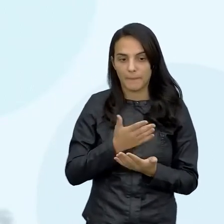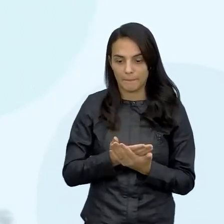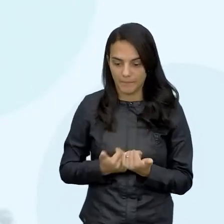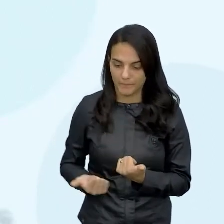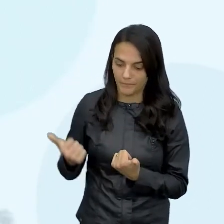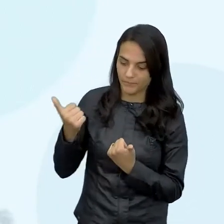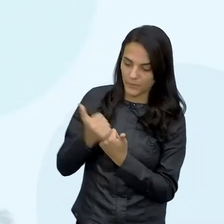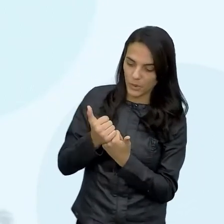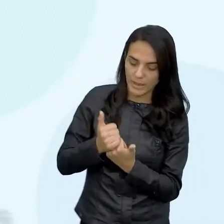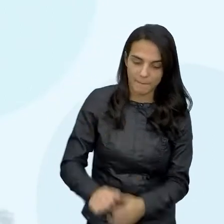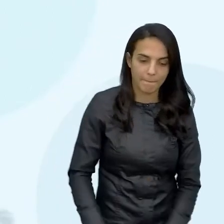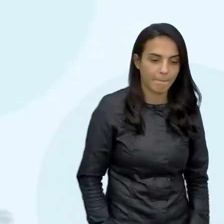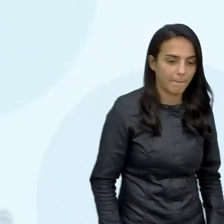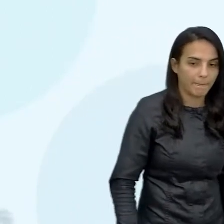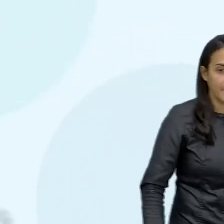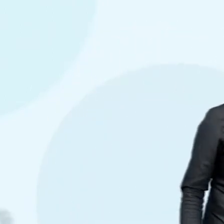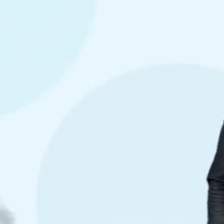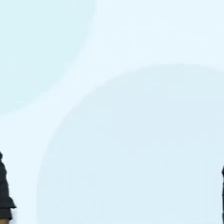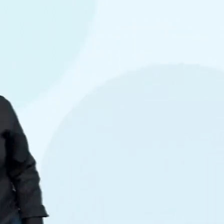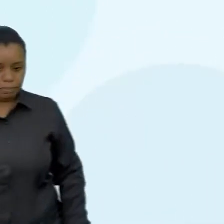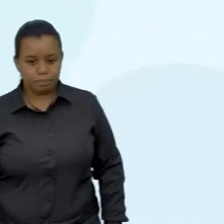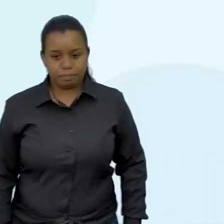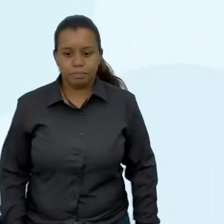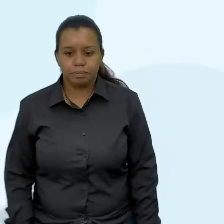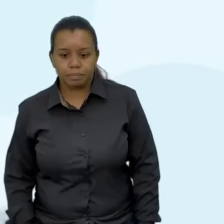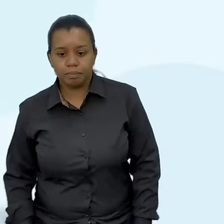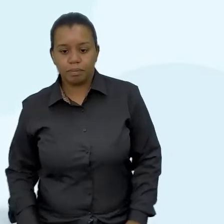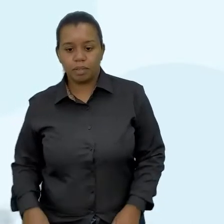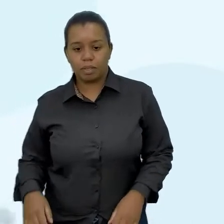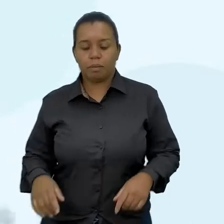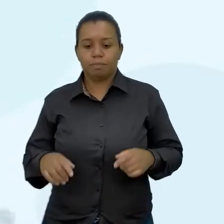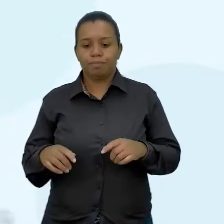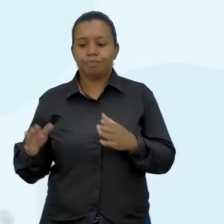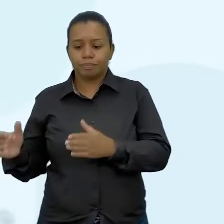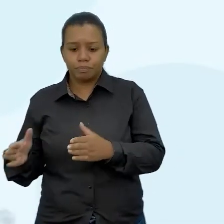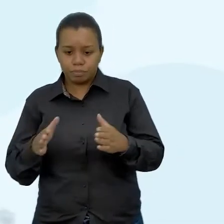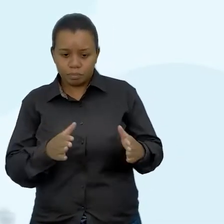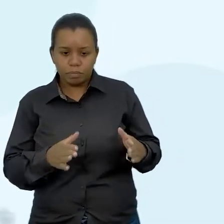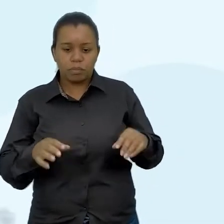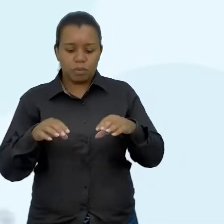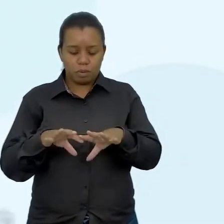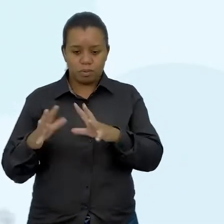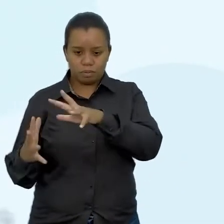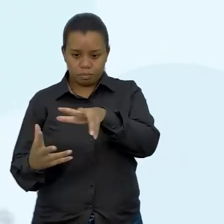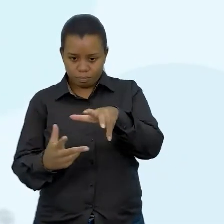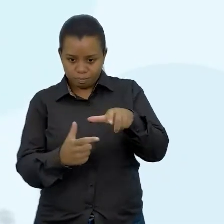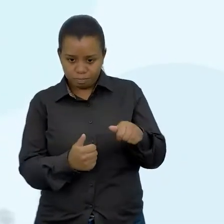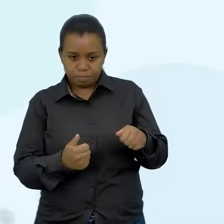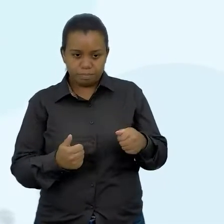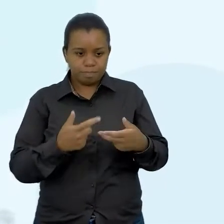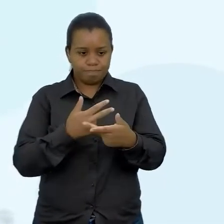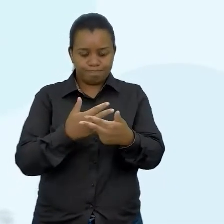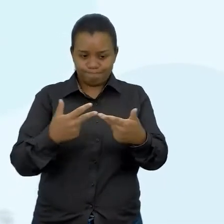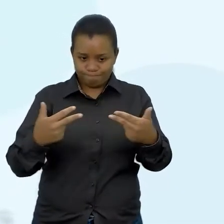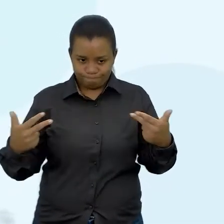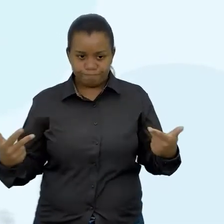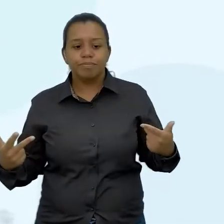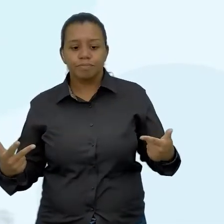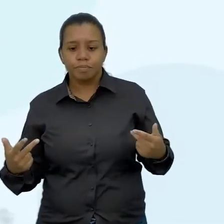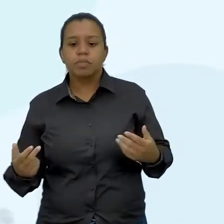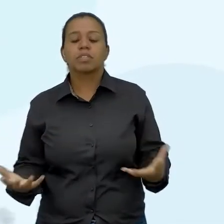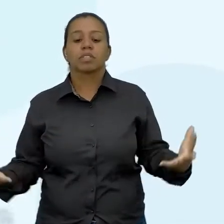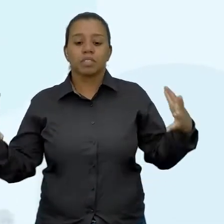sistema Terra é um sistema complexo, cujas interações acontecem de maneira sutil, o que